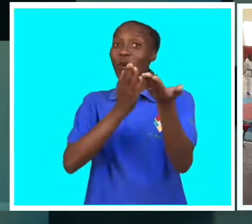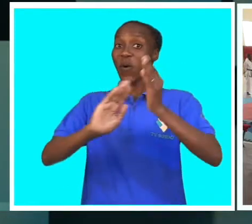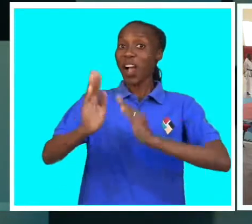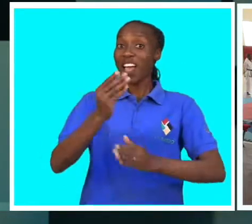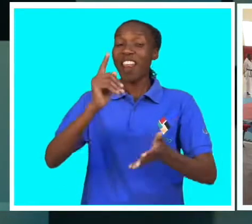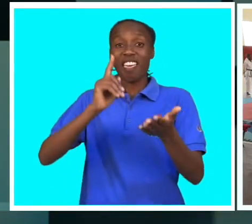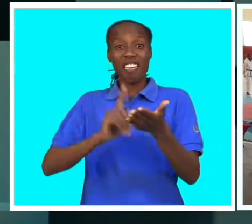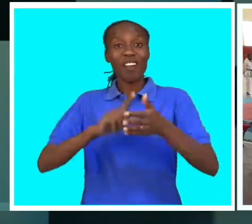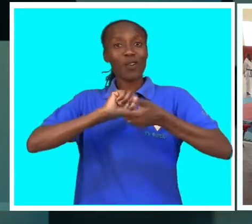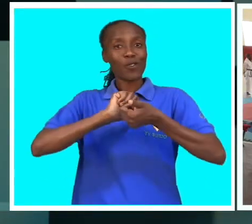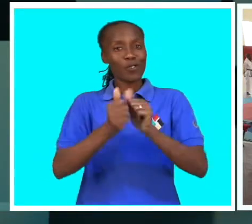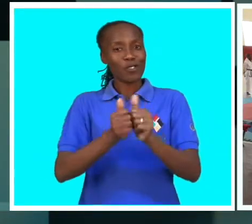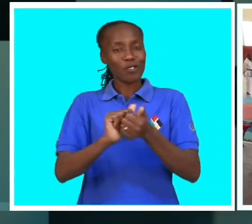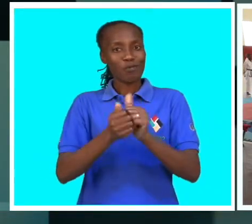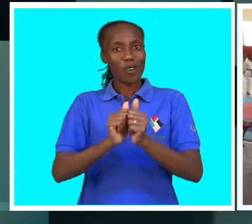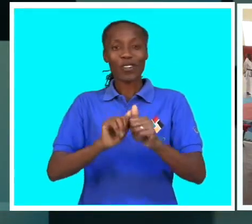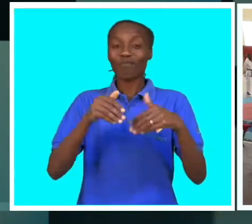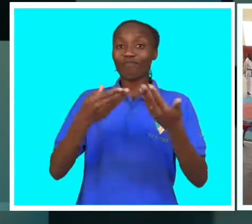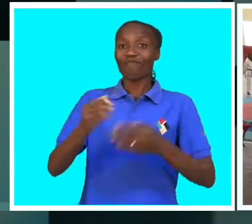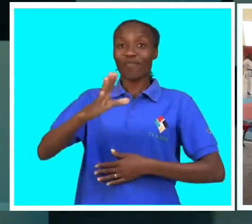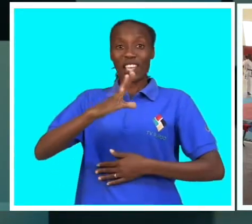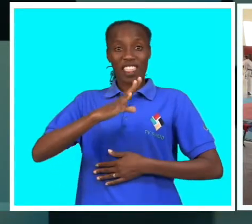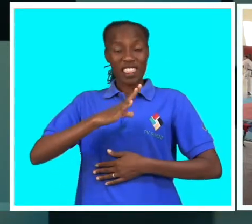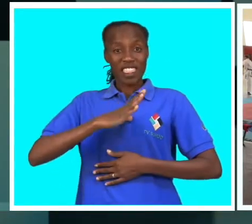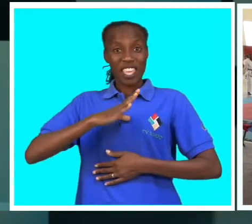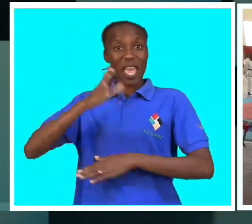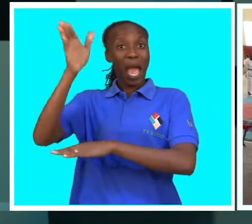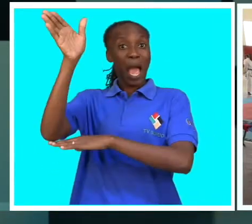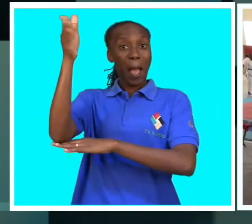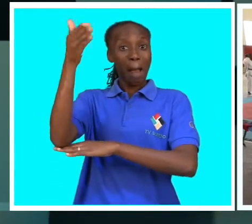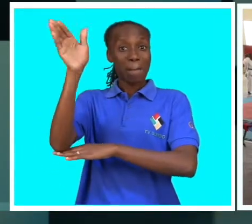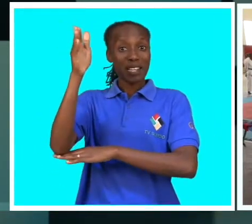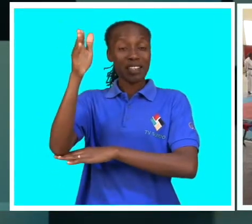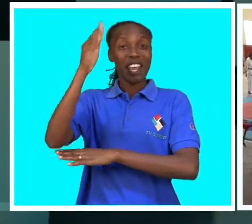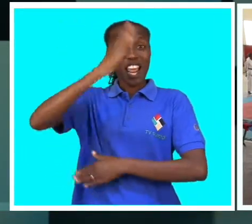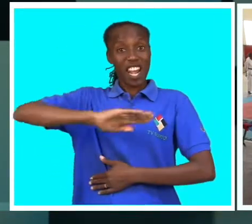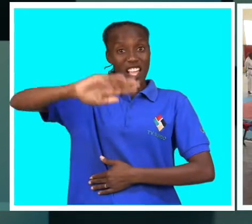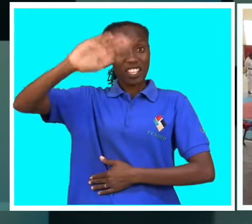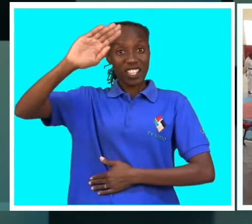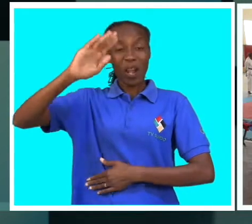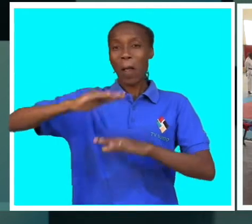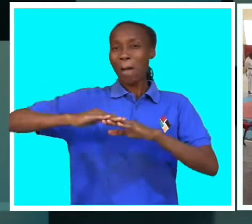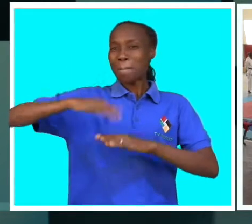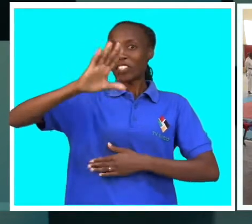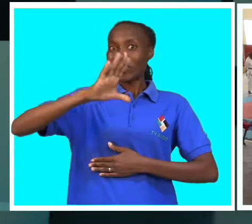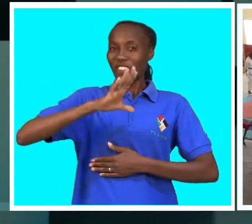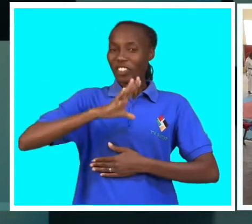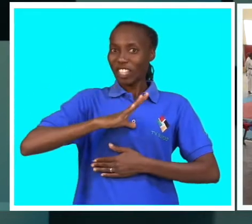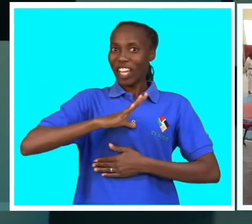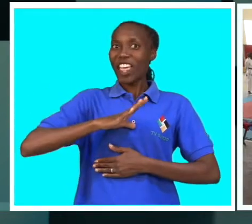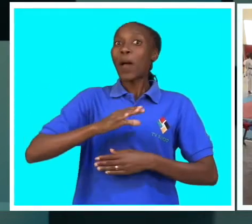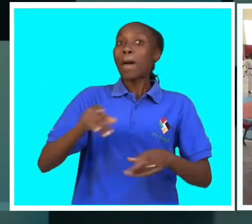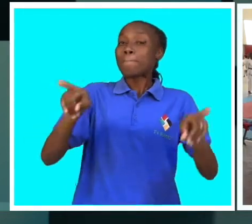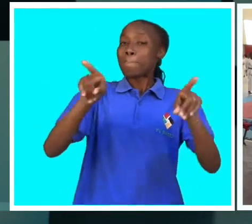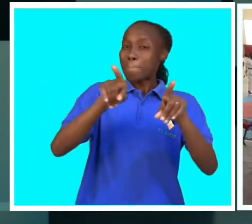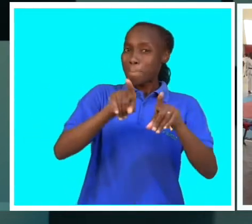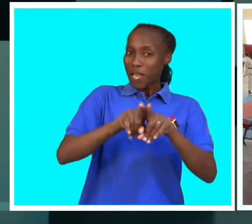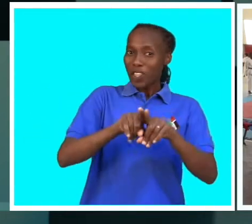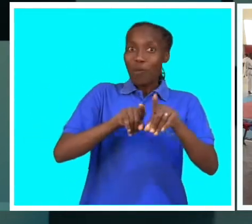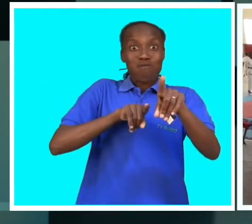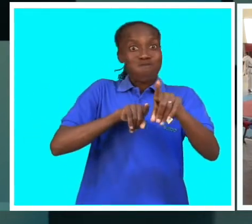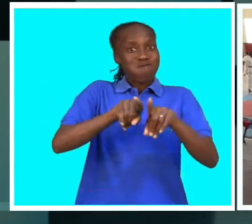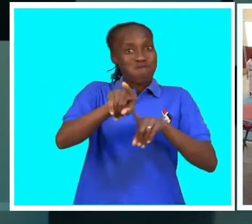O Karate é uma modalidade desportiva que tem colocado a bandeira nacional entre as mais elevadas,